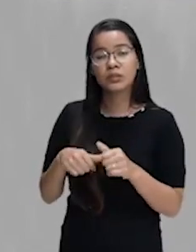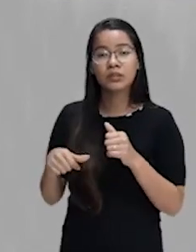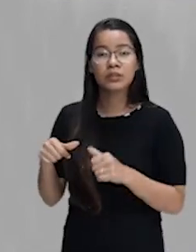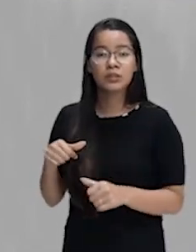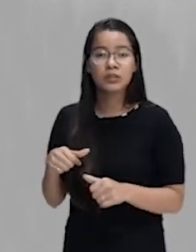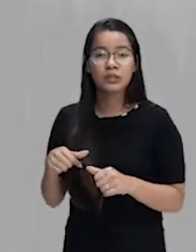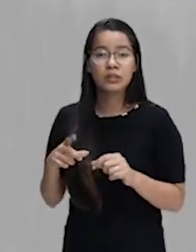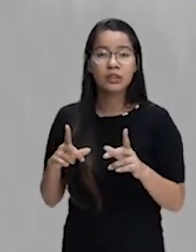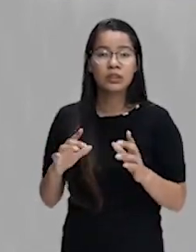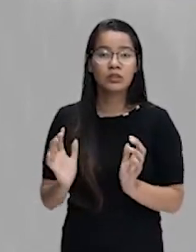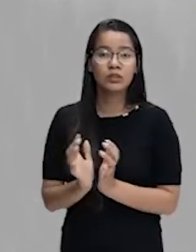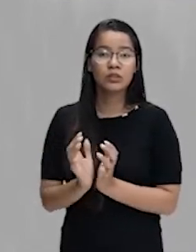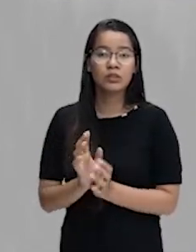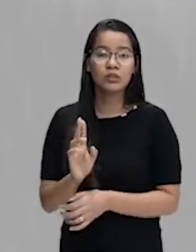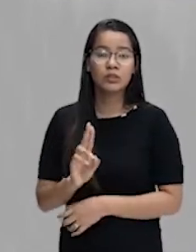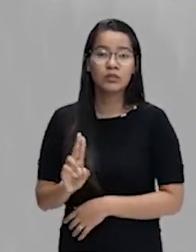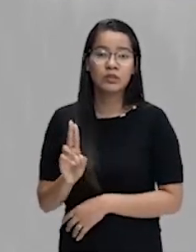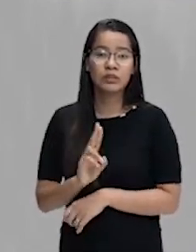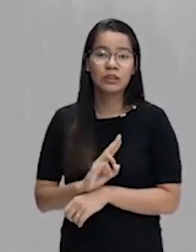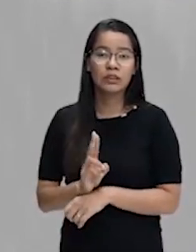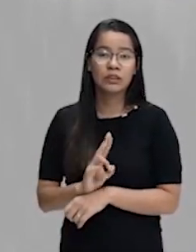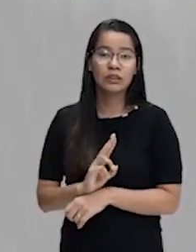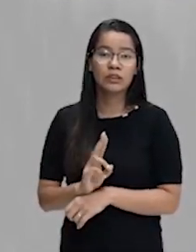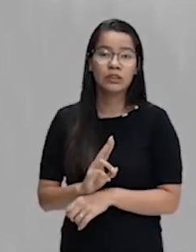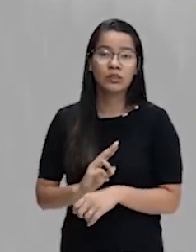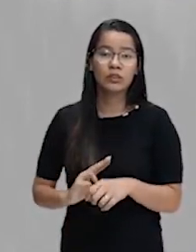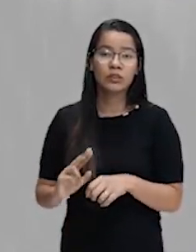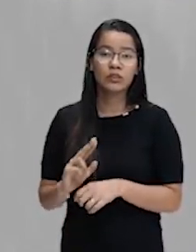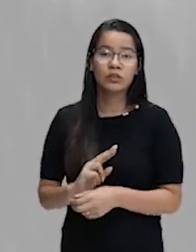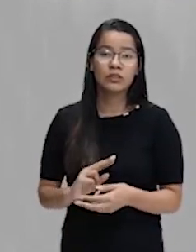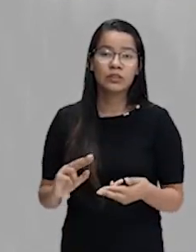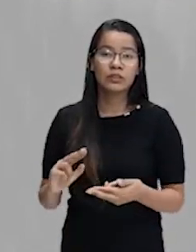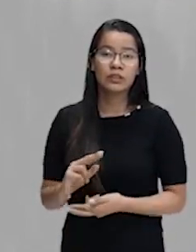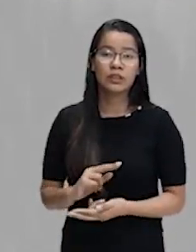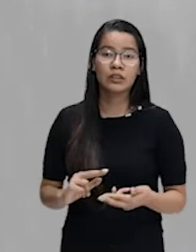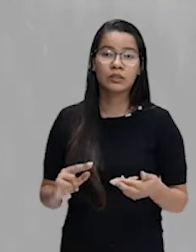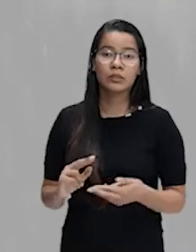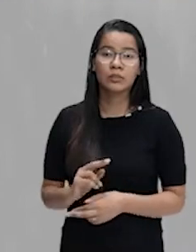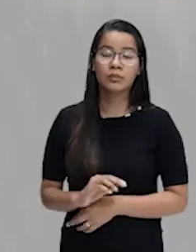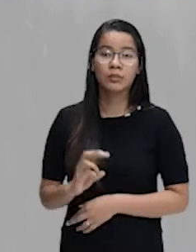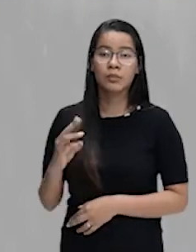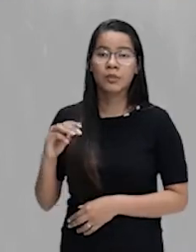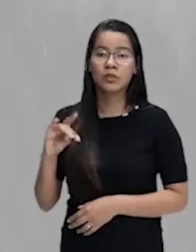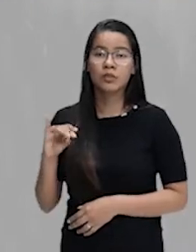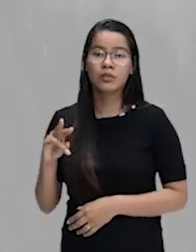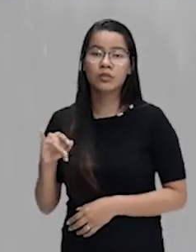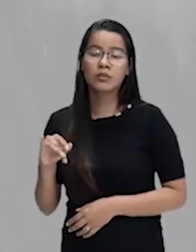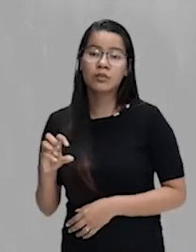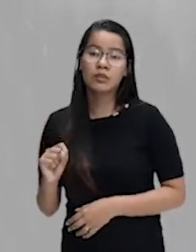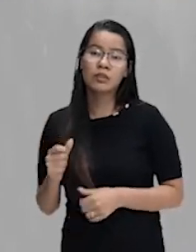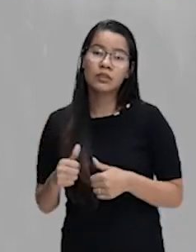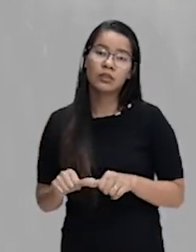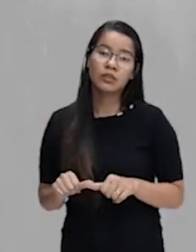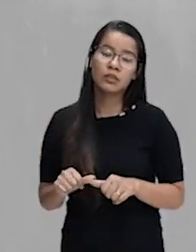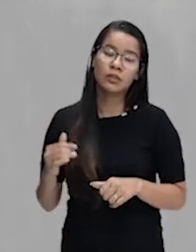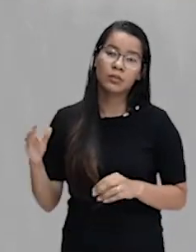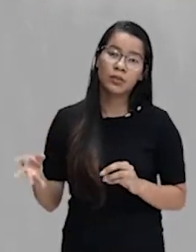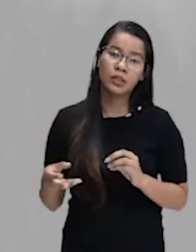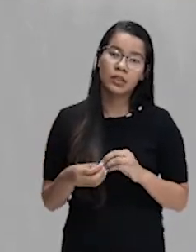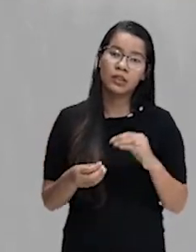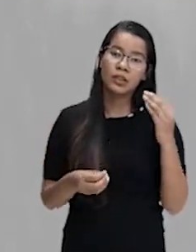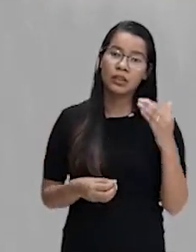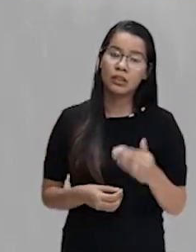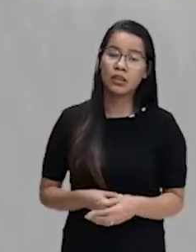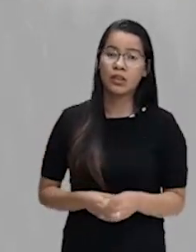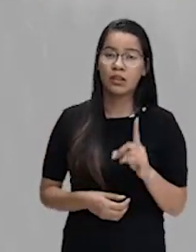curriculares nas universidades medievais. As universidades medievais estão presentes dentro aqui dessas cidades, é